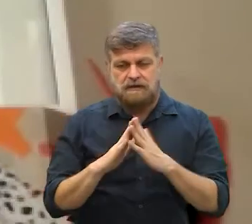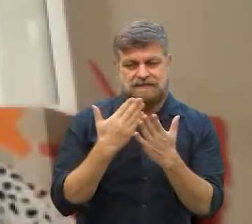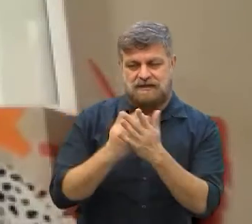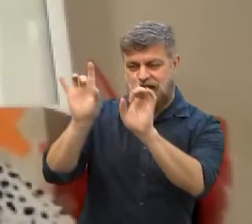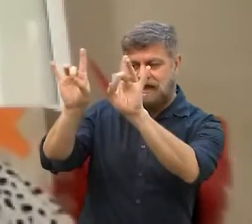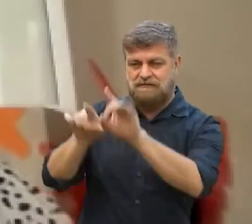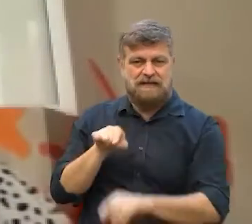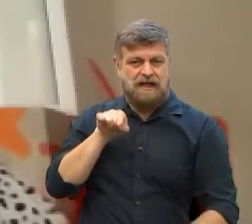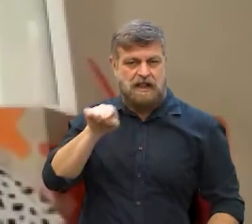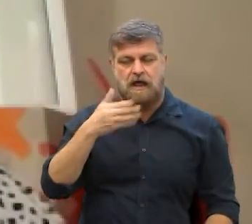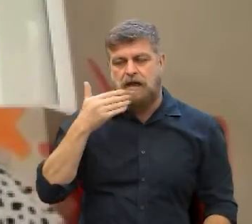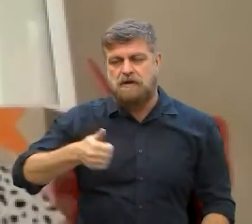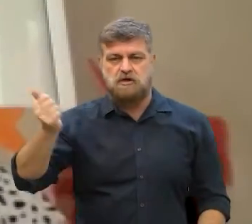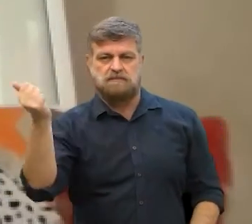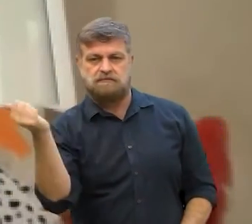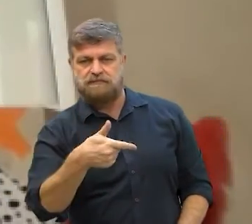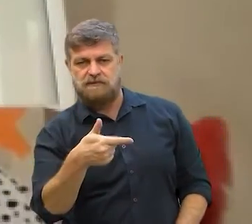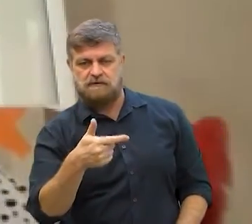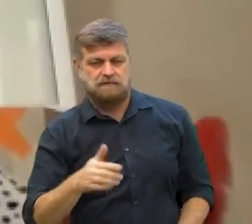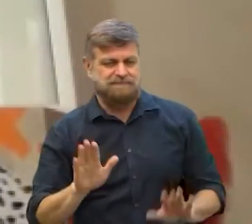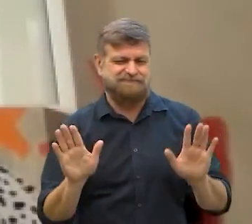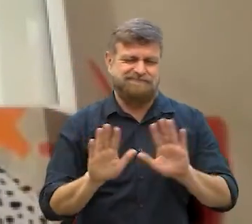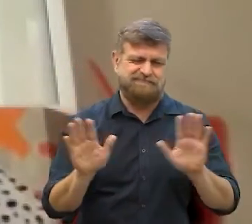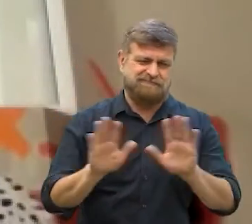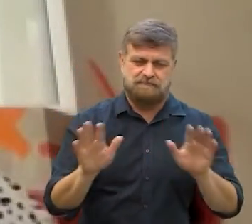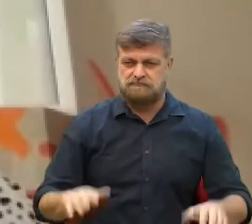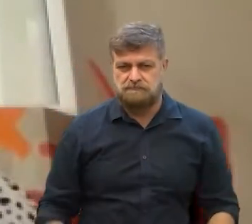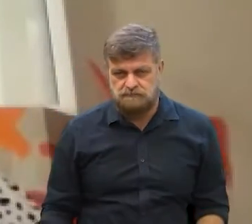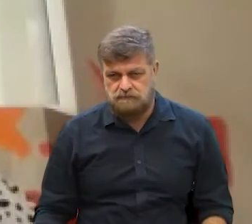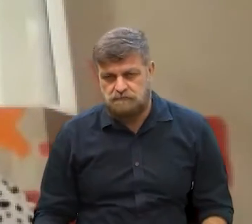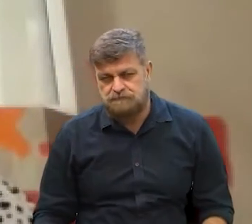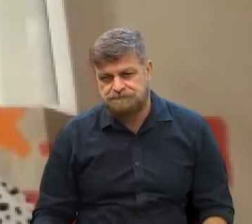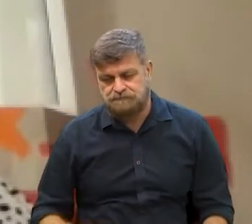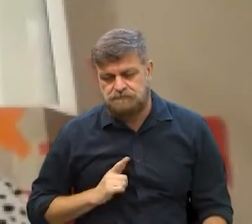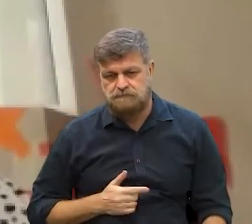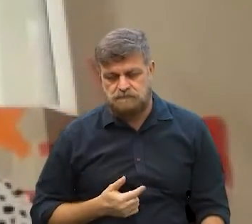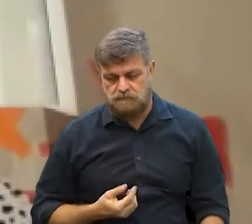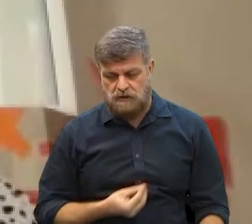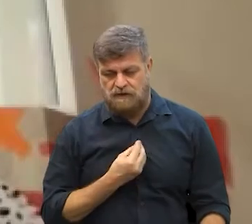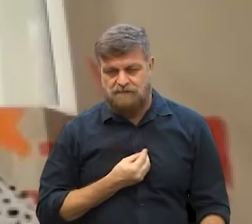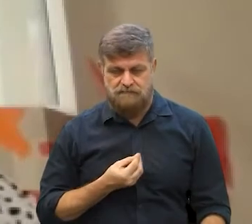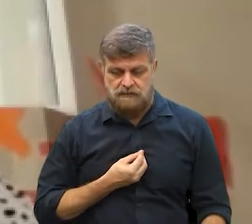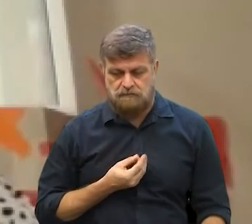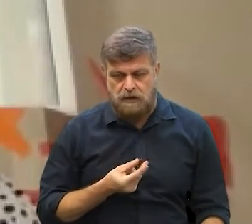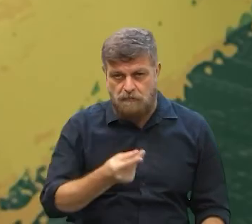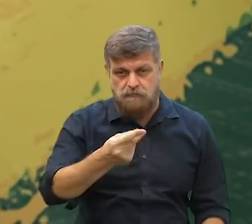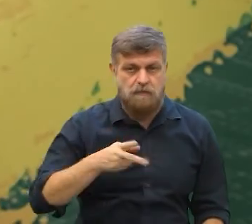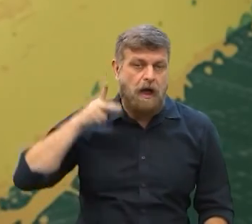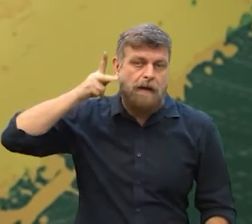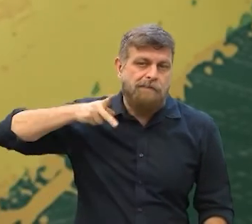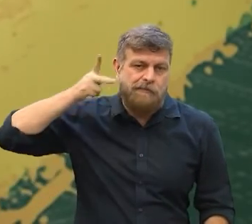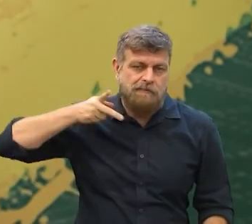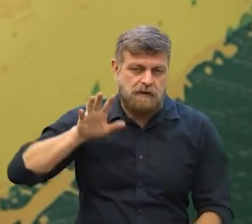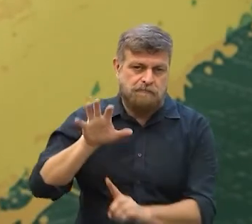escola especial é melhor para a formação desses jovens para a vida pública, né? Bom,